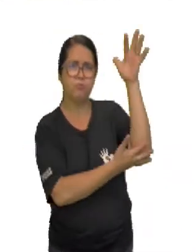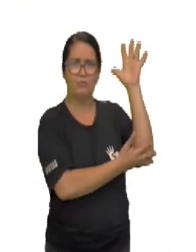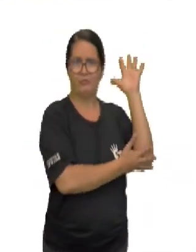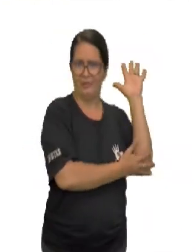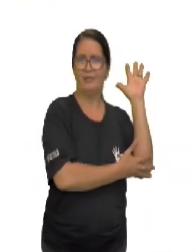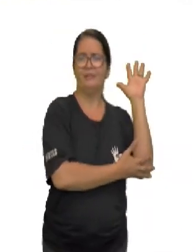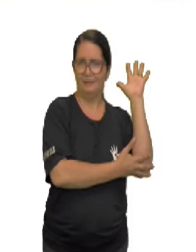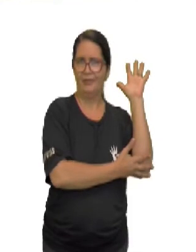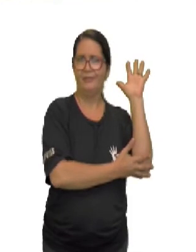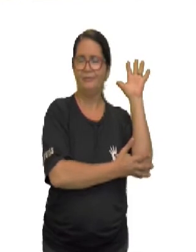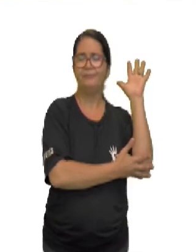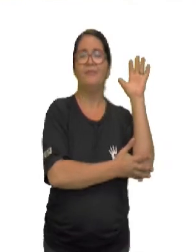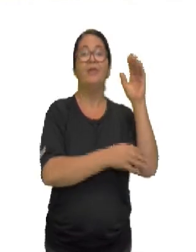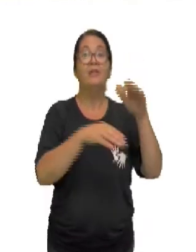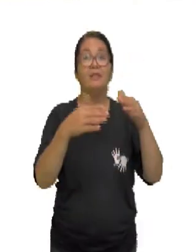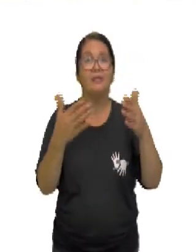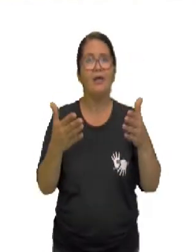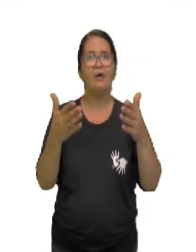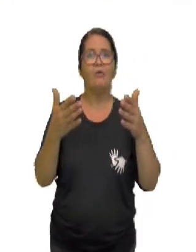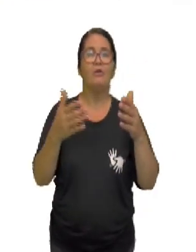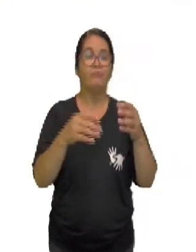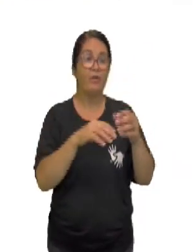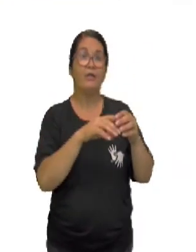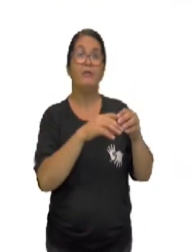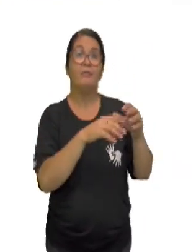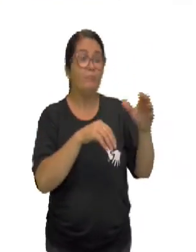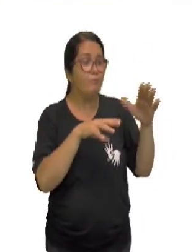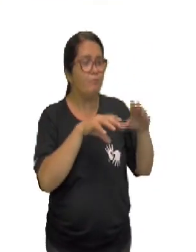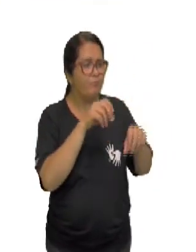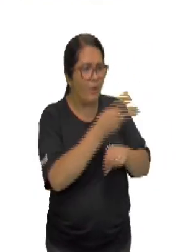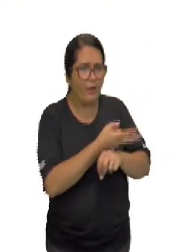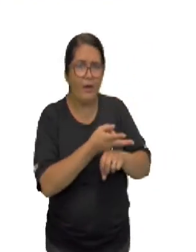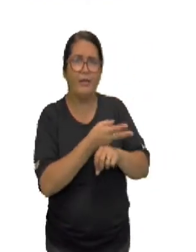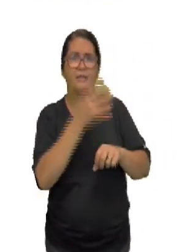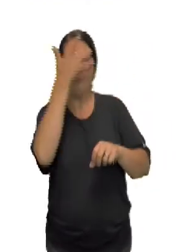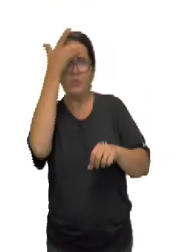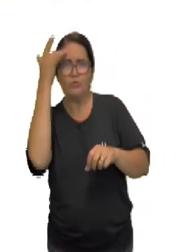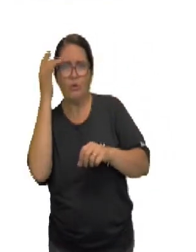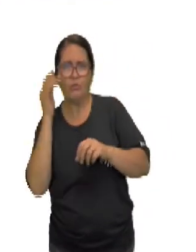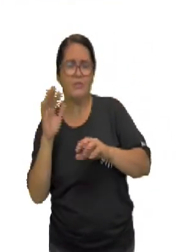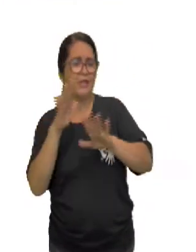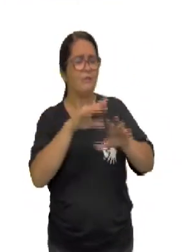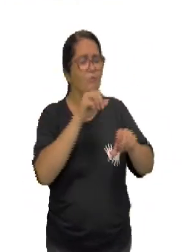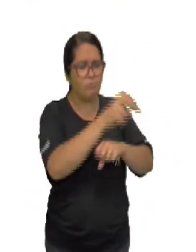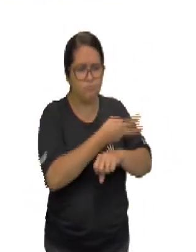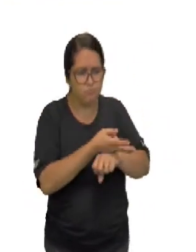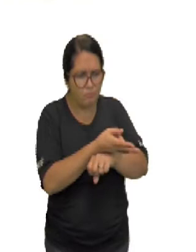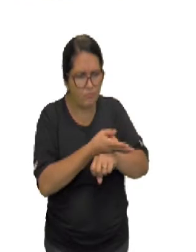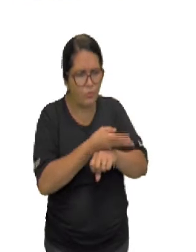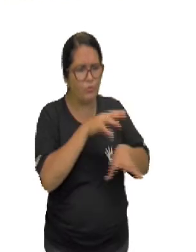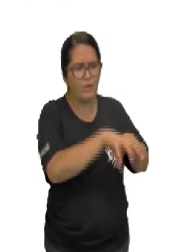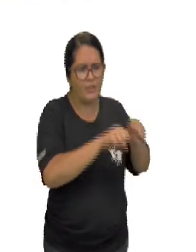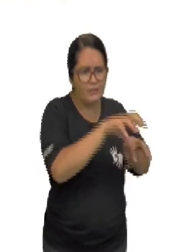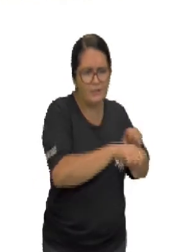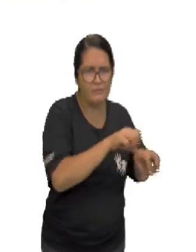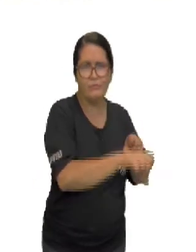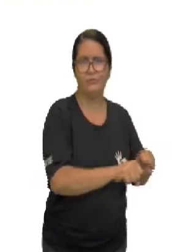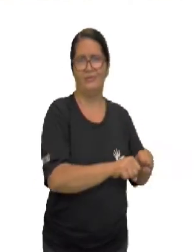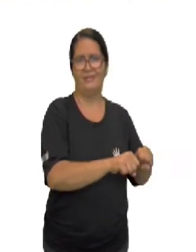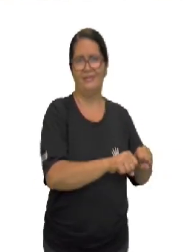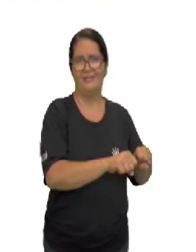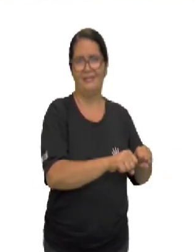indústria de mineração, mas ela é uma indústria o quê? Ela produz o